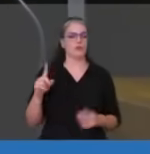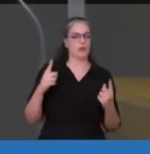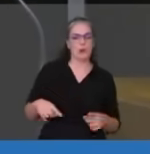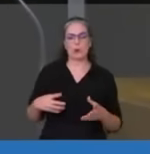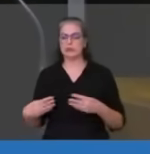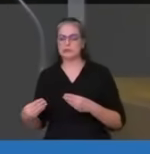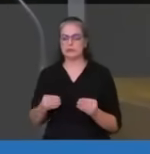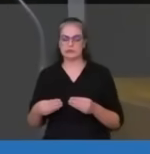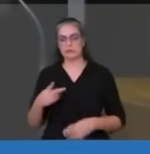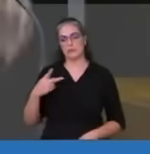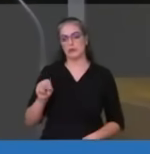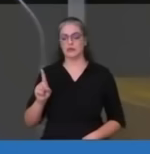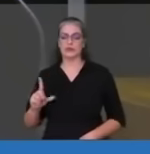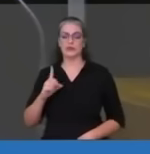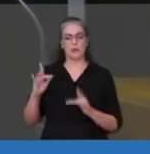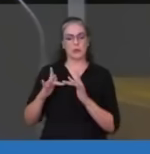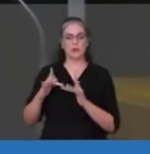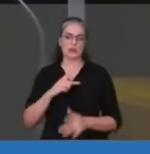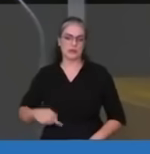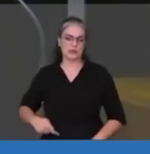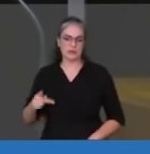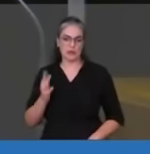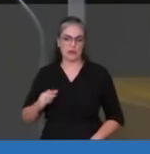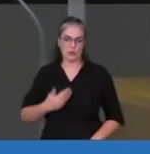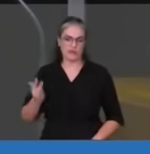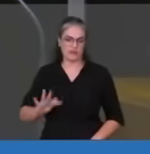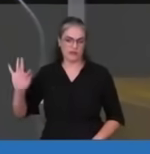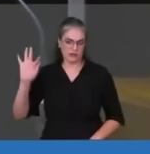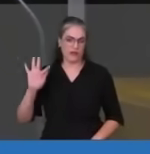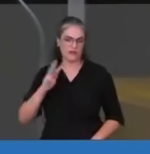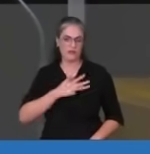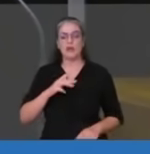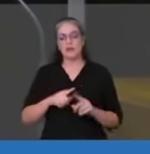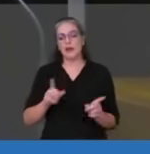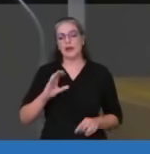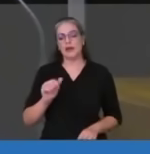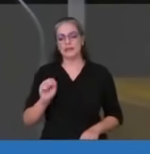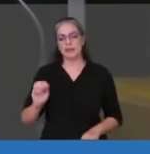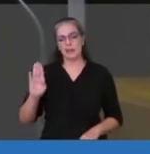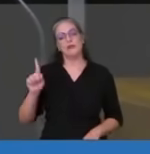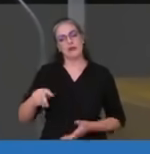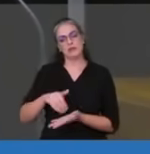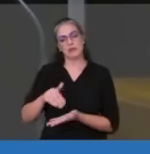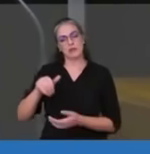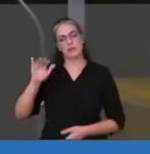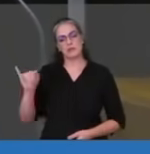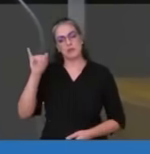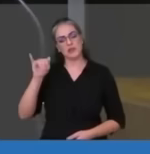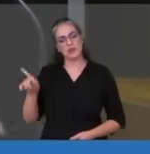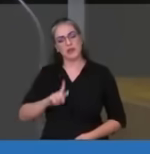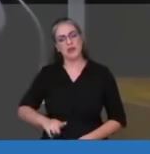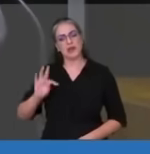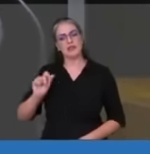tem proximidade com o governo federal do Lula o próprio Cassab é o secretário mais importante do Tarcísio de Freitas